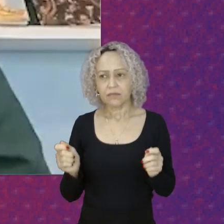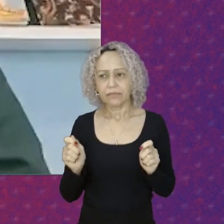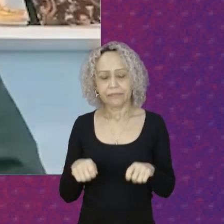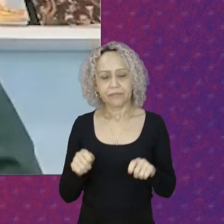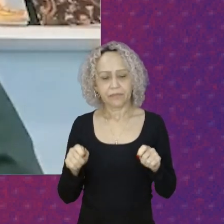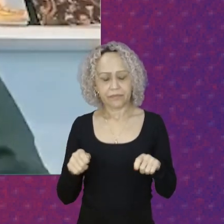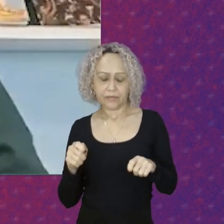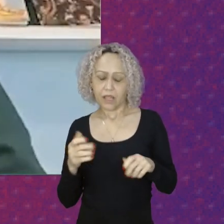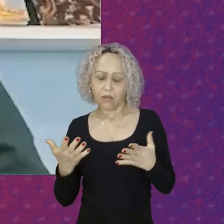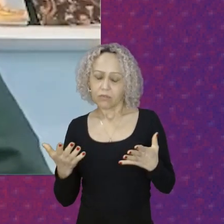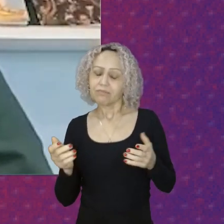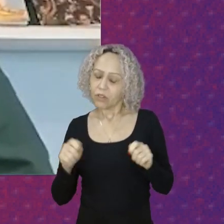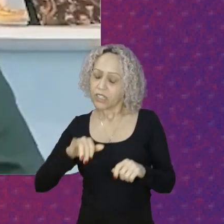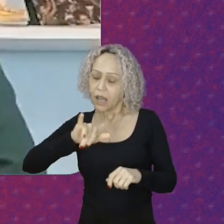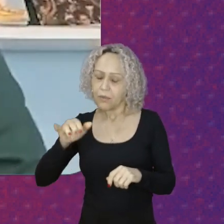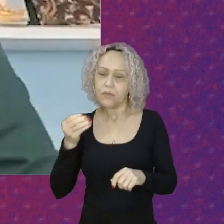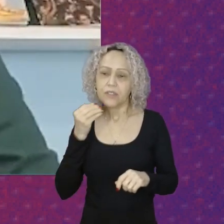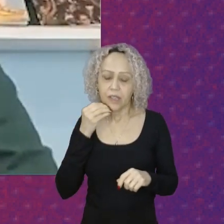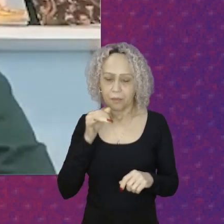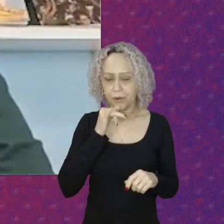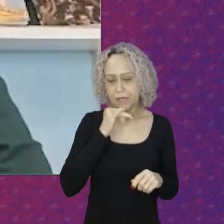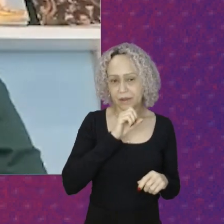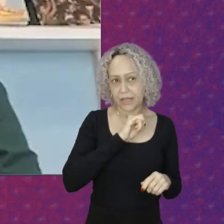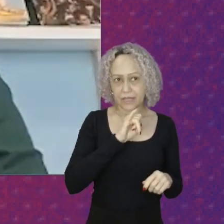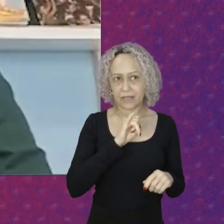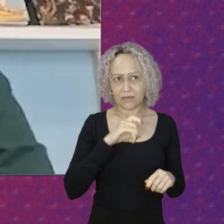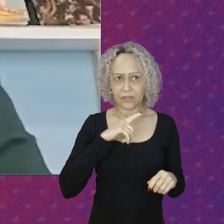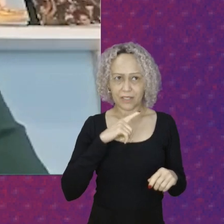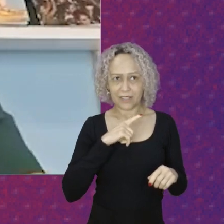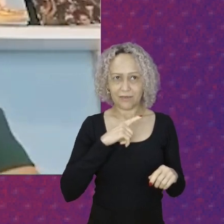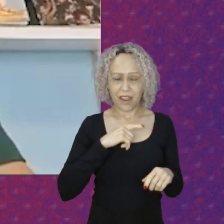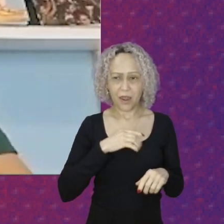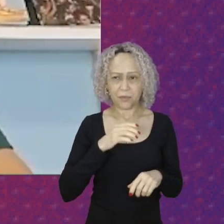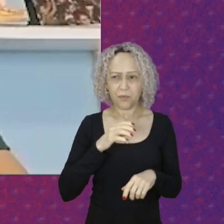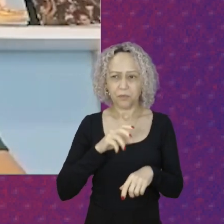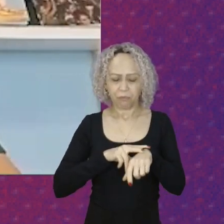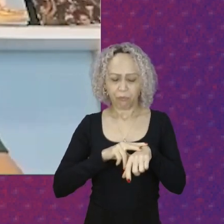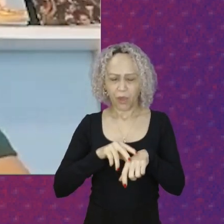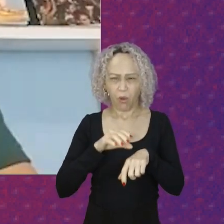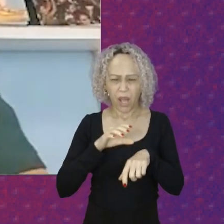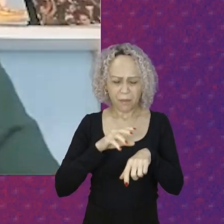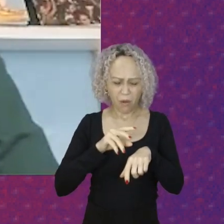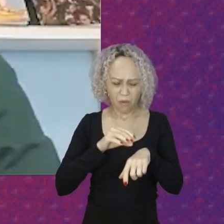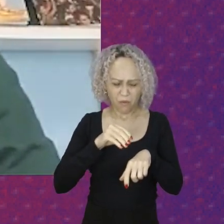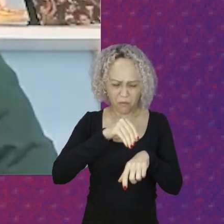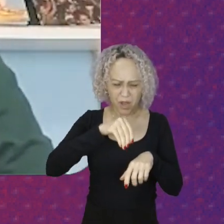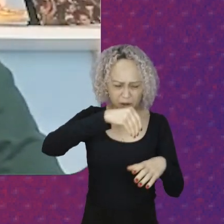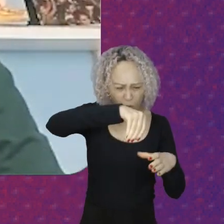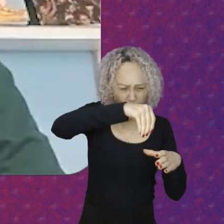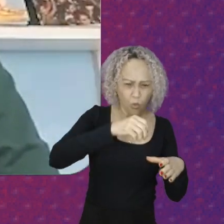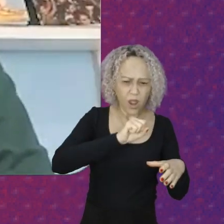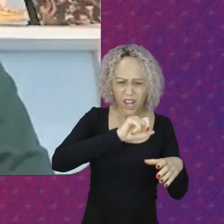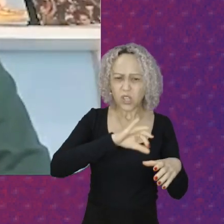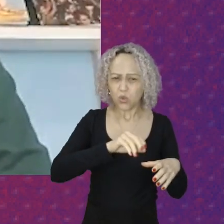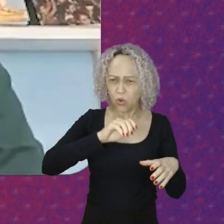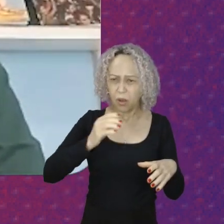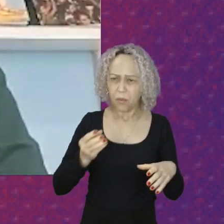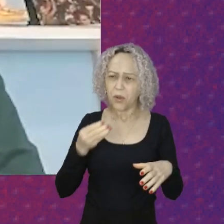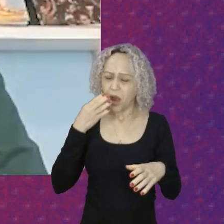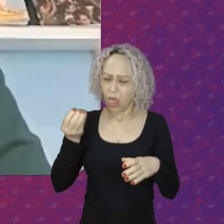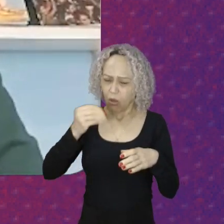sejam saudáveis. Né? Então a limonada pode ser com um pouquinho de açúcar também, que adoça bem a vida. Quero deixar para vocês